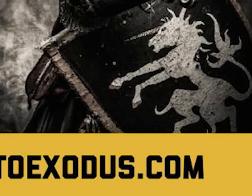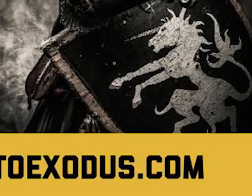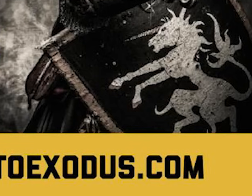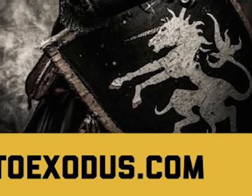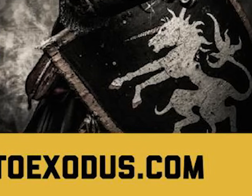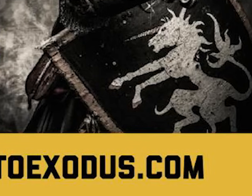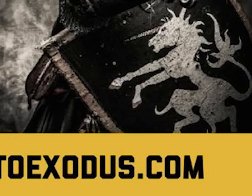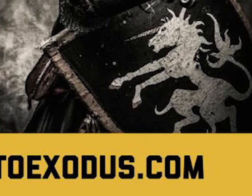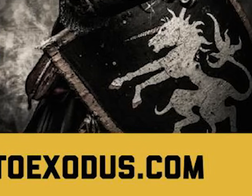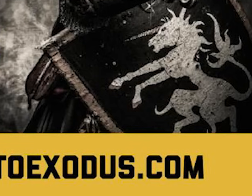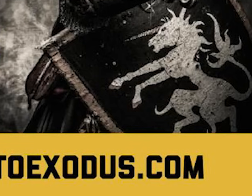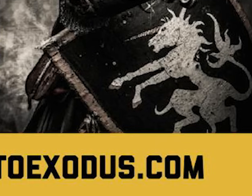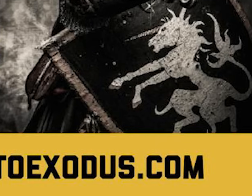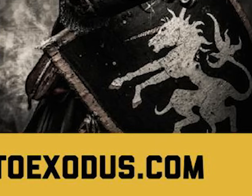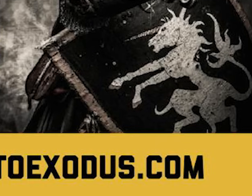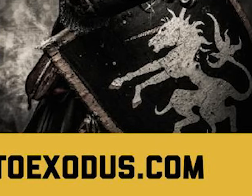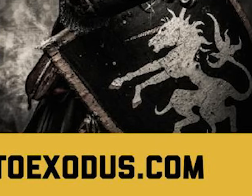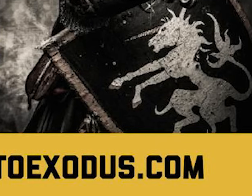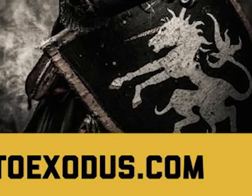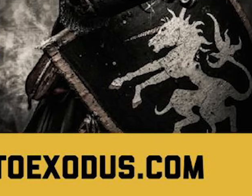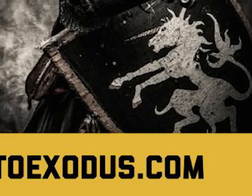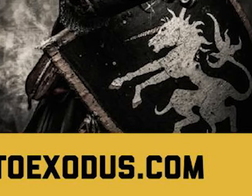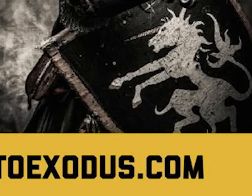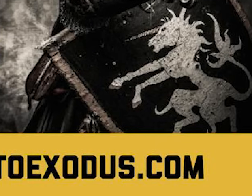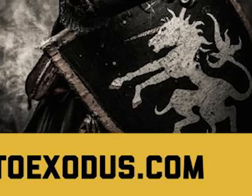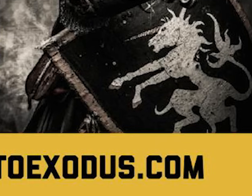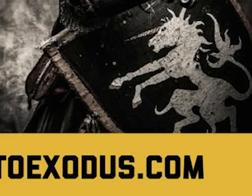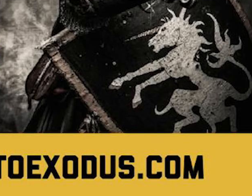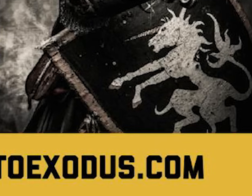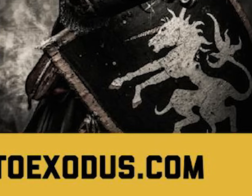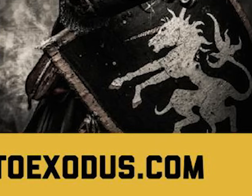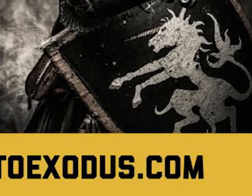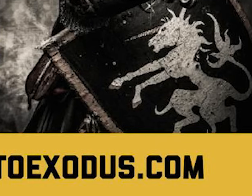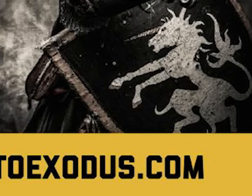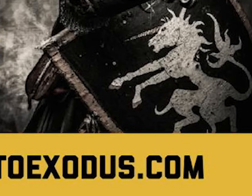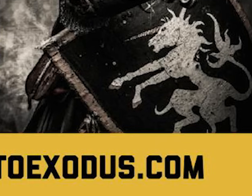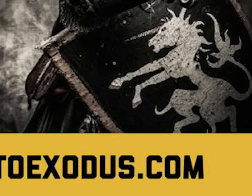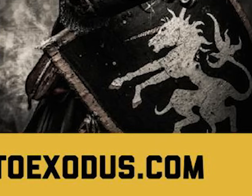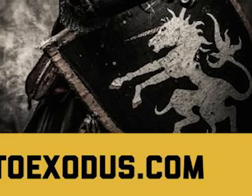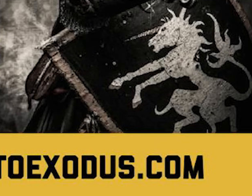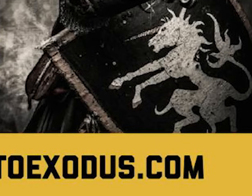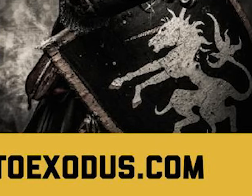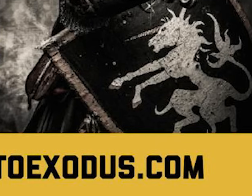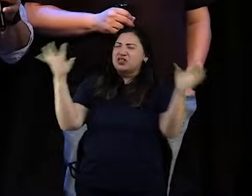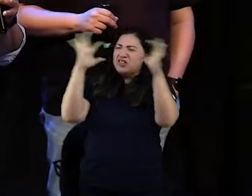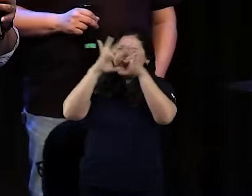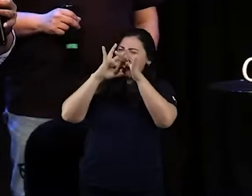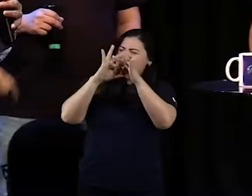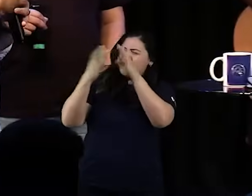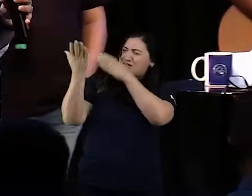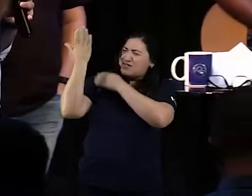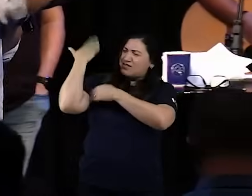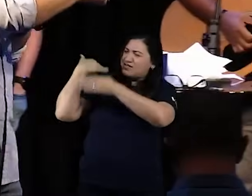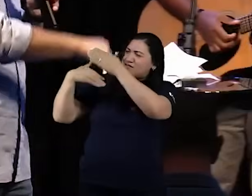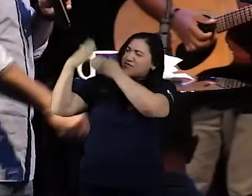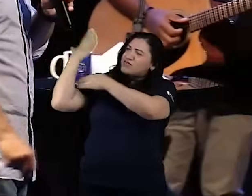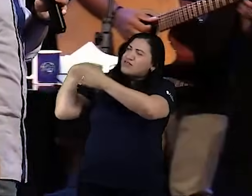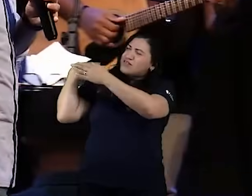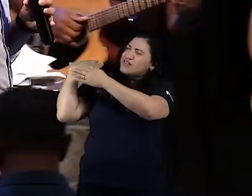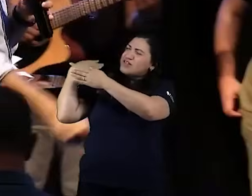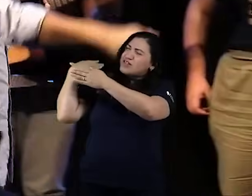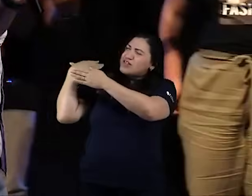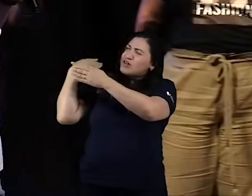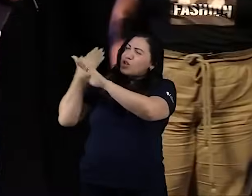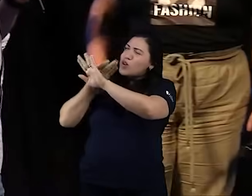Jesus tirar o meu nome de qualquer aliança que foi feita fora de